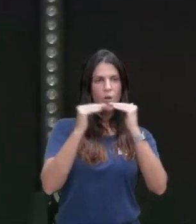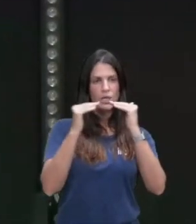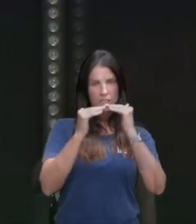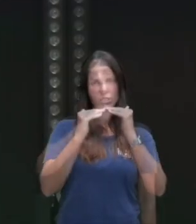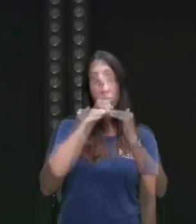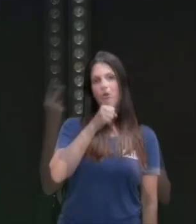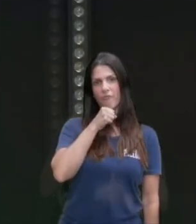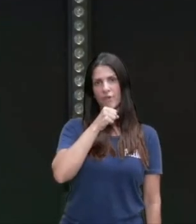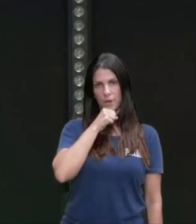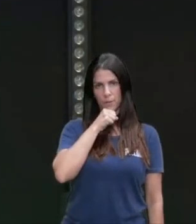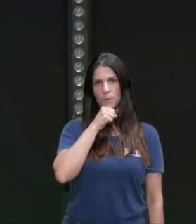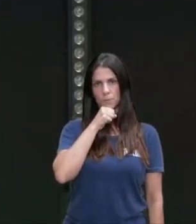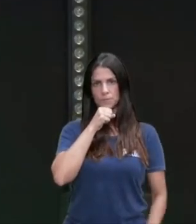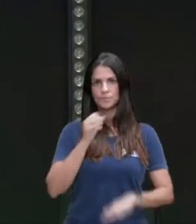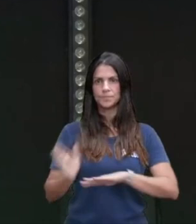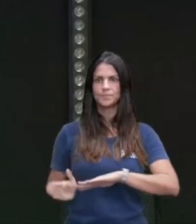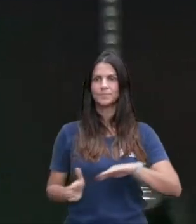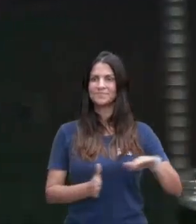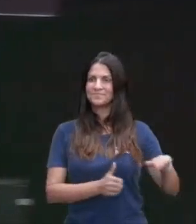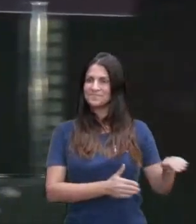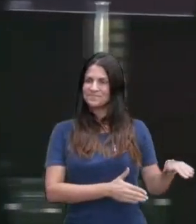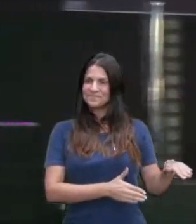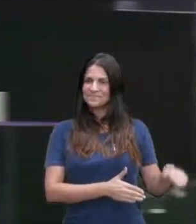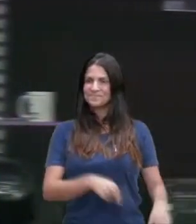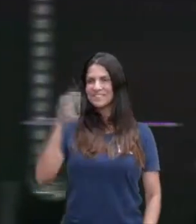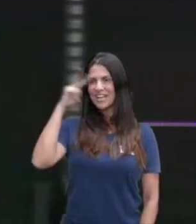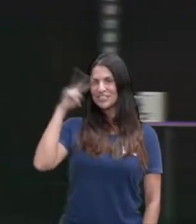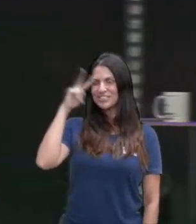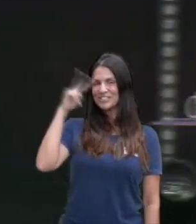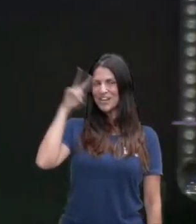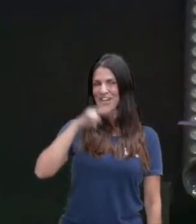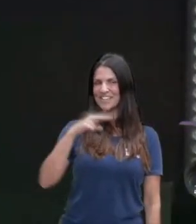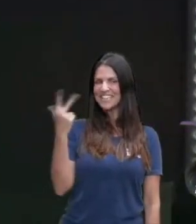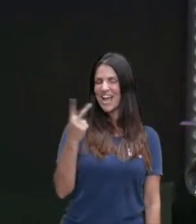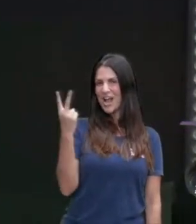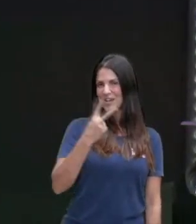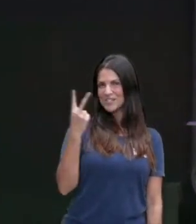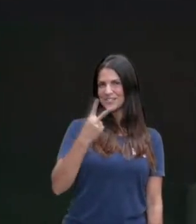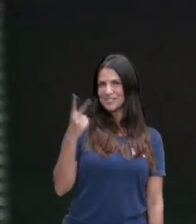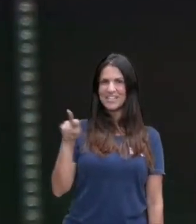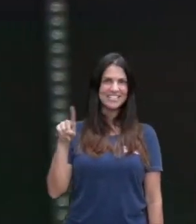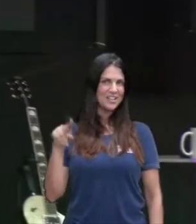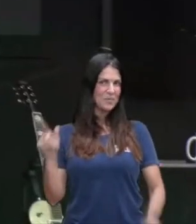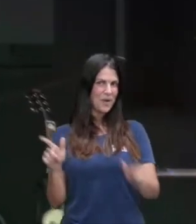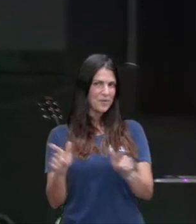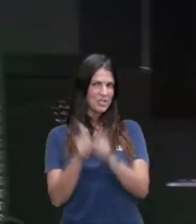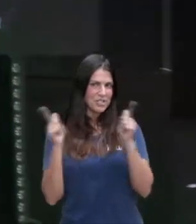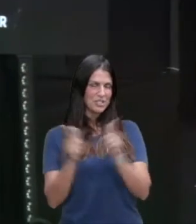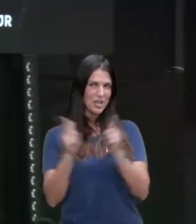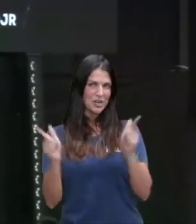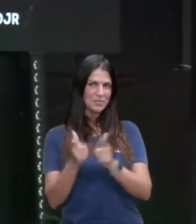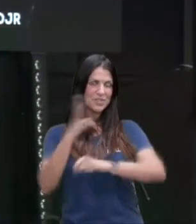preço que te deram e essa história de dois irmãos gêmeos Esaú o mais